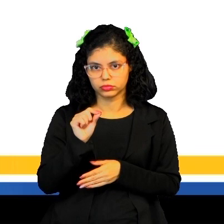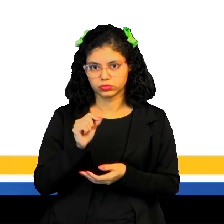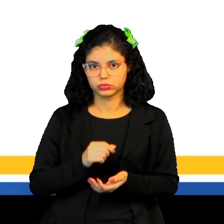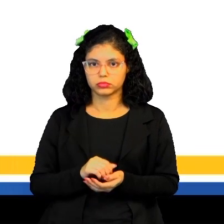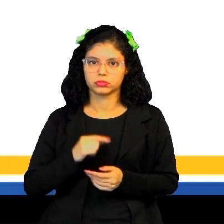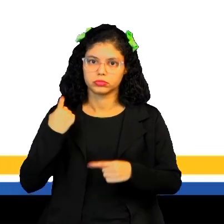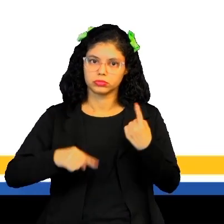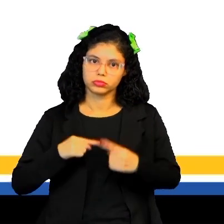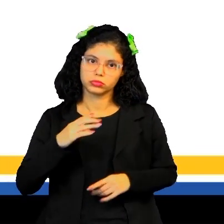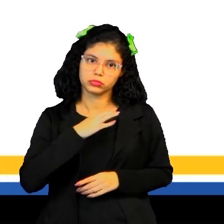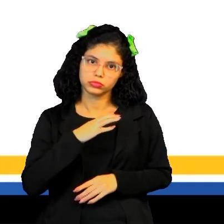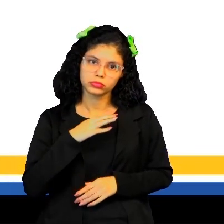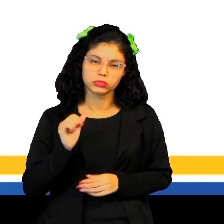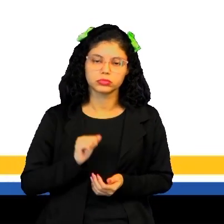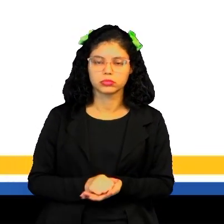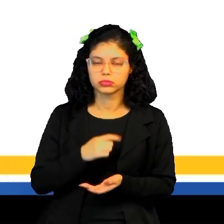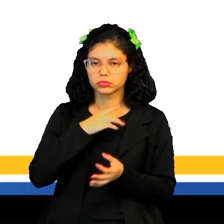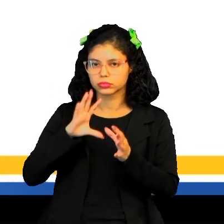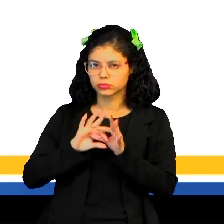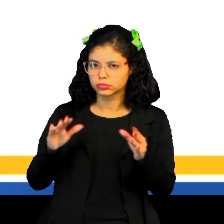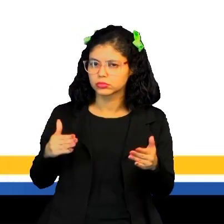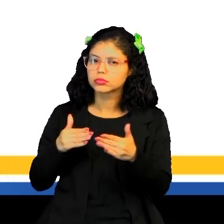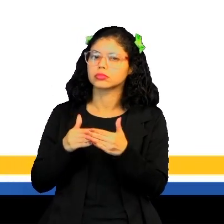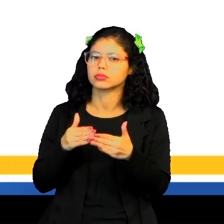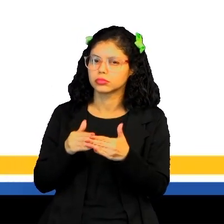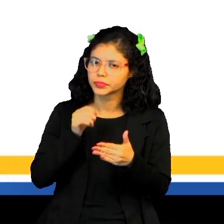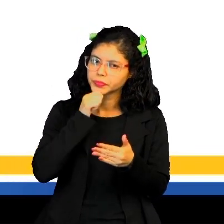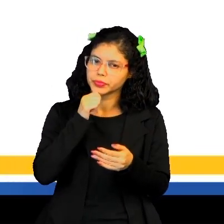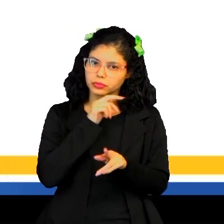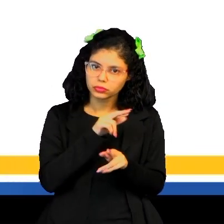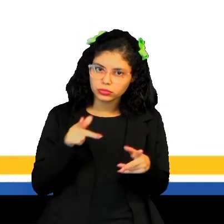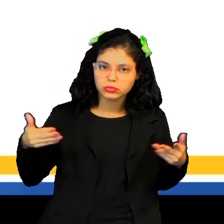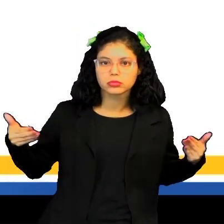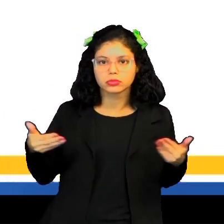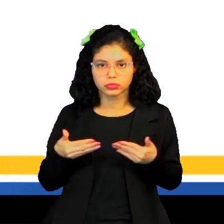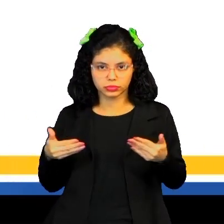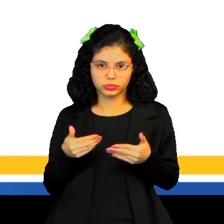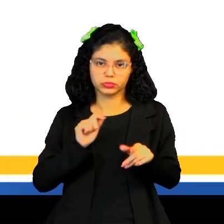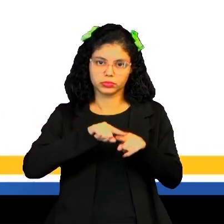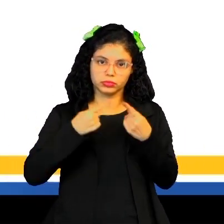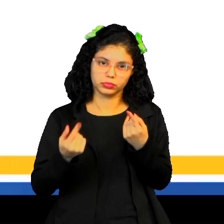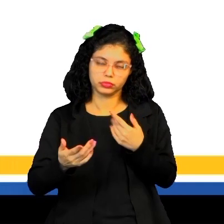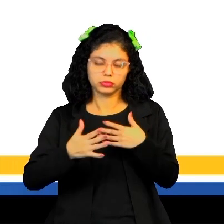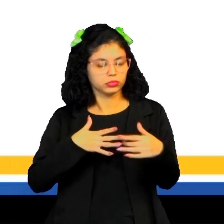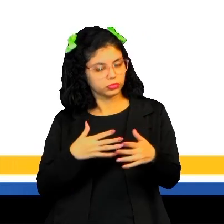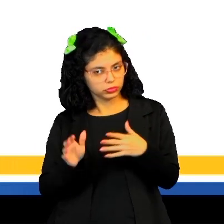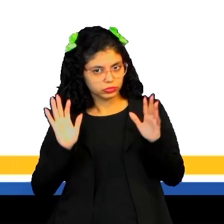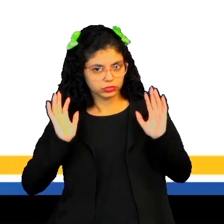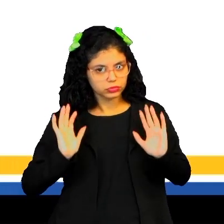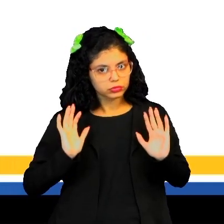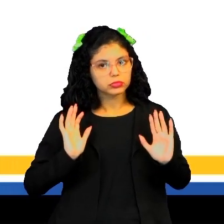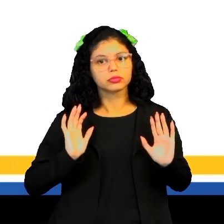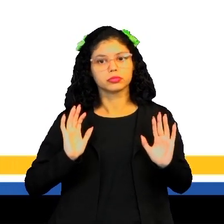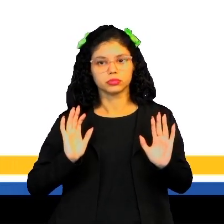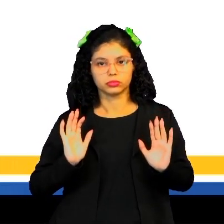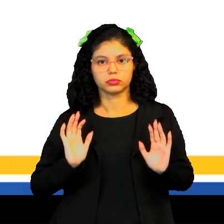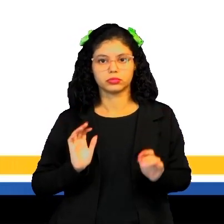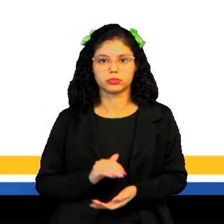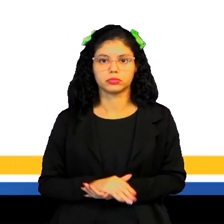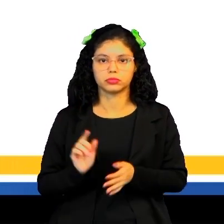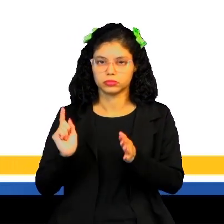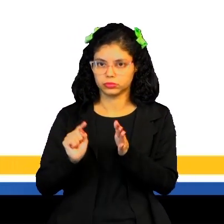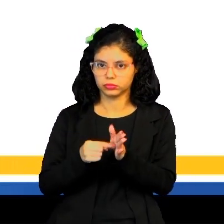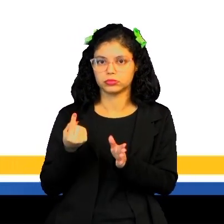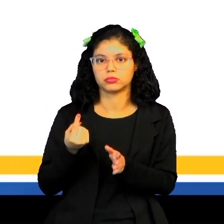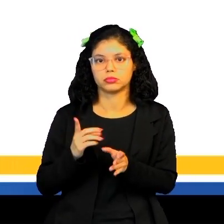da cidade. Então a gente tem uma democracia limitada, né, muito diferente da que é exercida hoje, mas de qualquer forma é